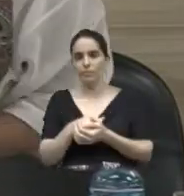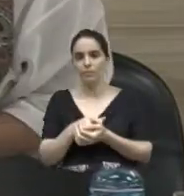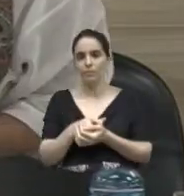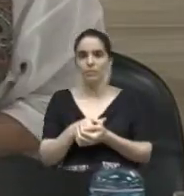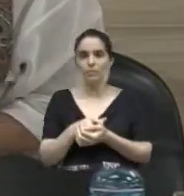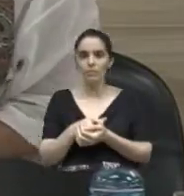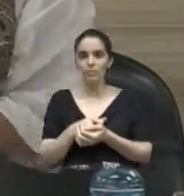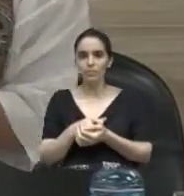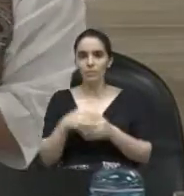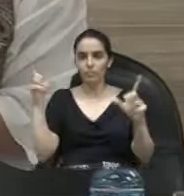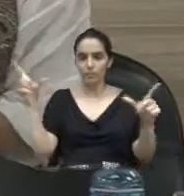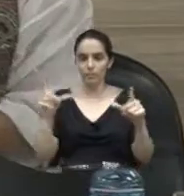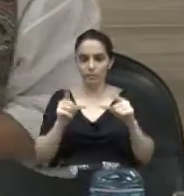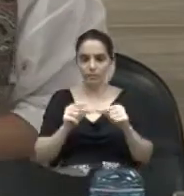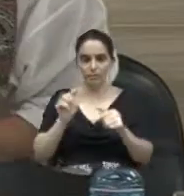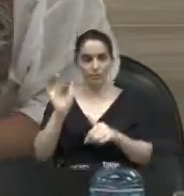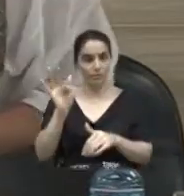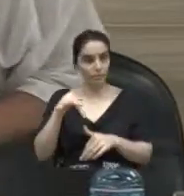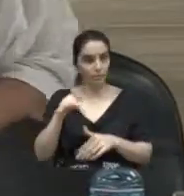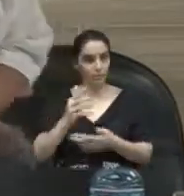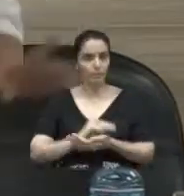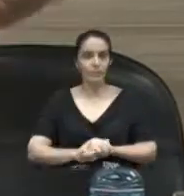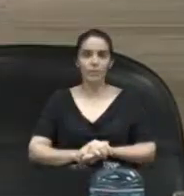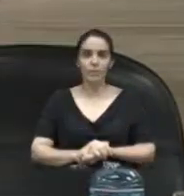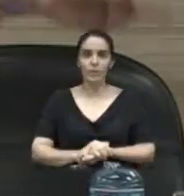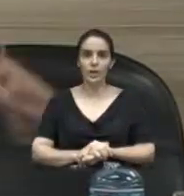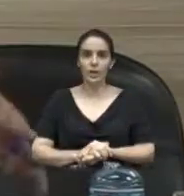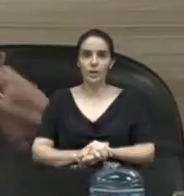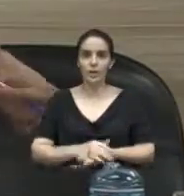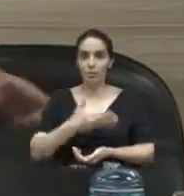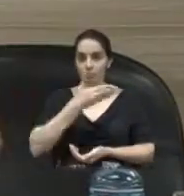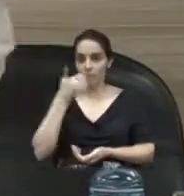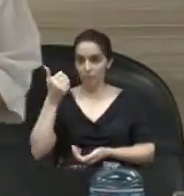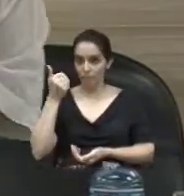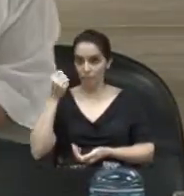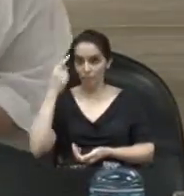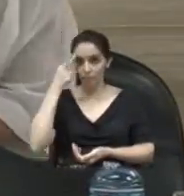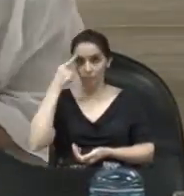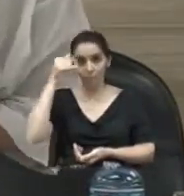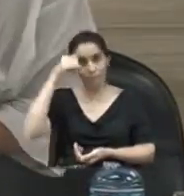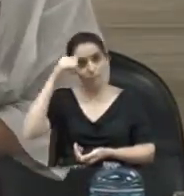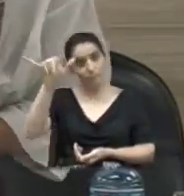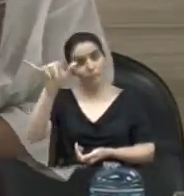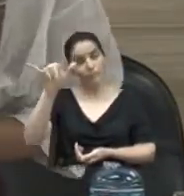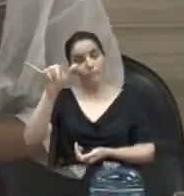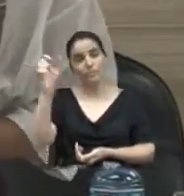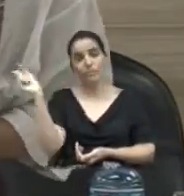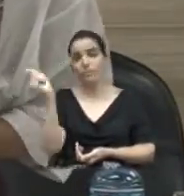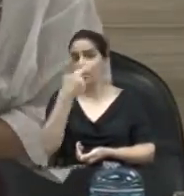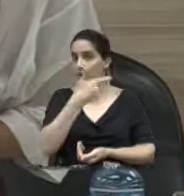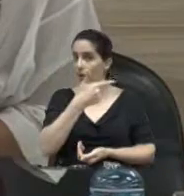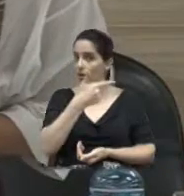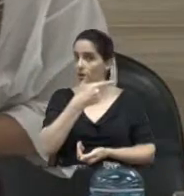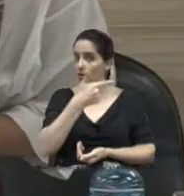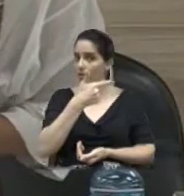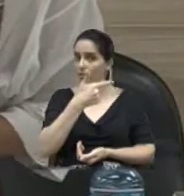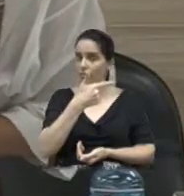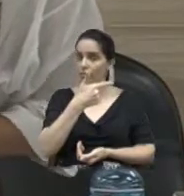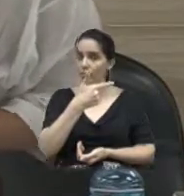do trabalho. Então, é melhor investir quase em prevenção do que na